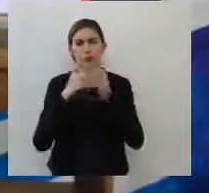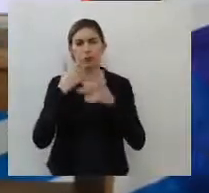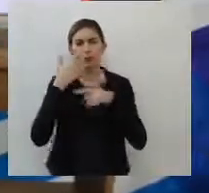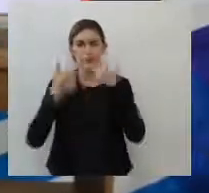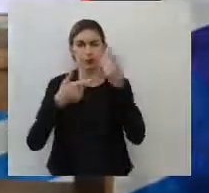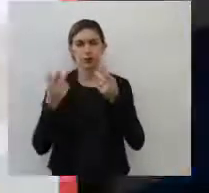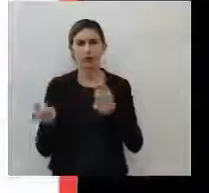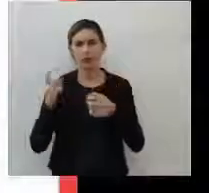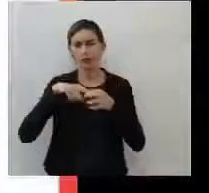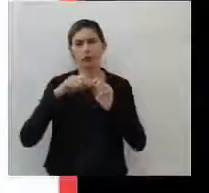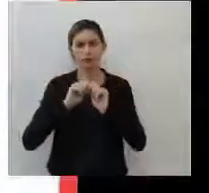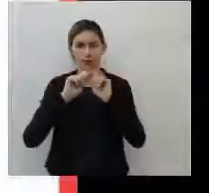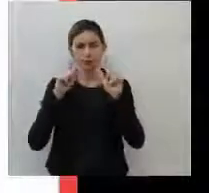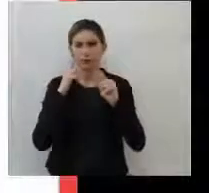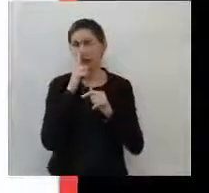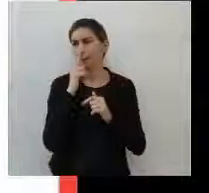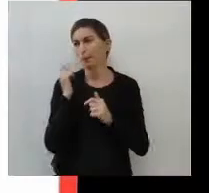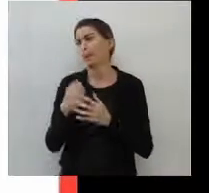corta para o slide, por favor.